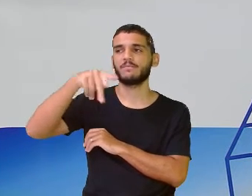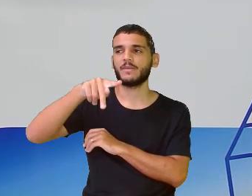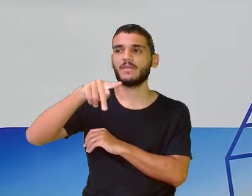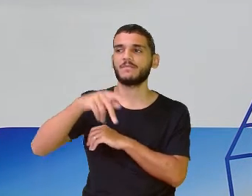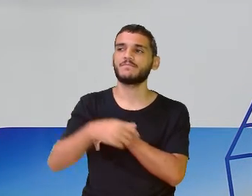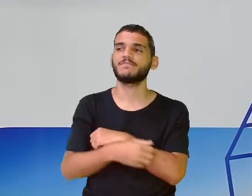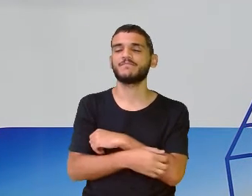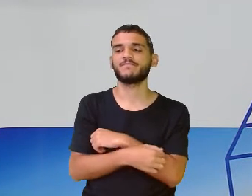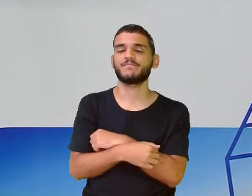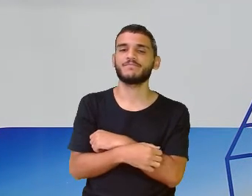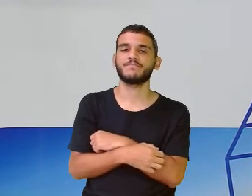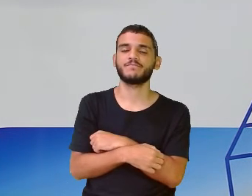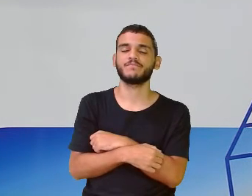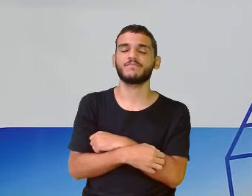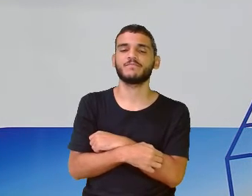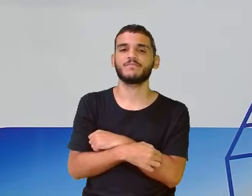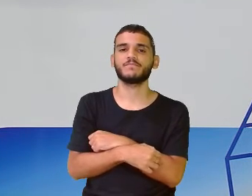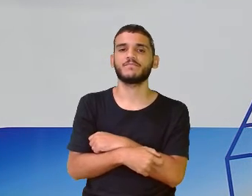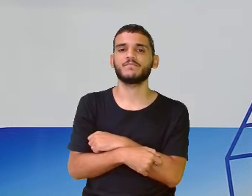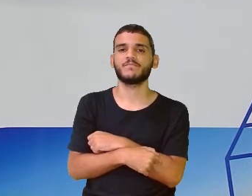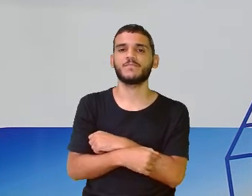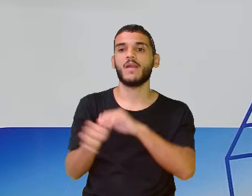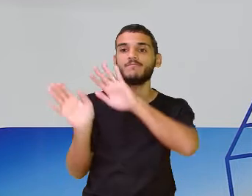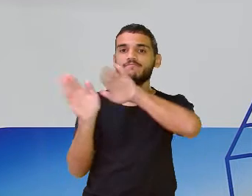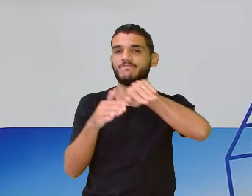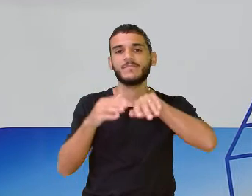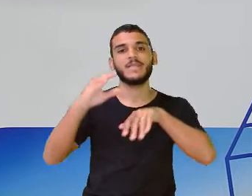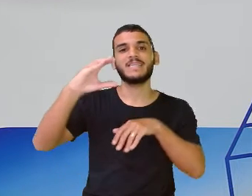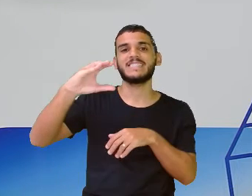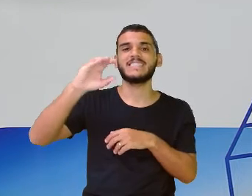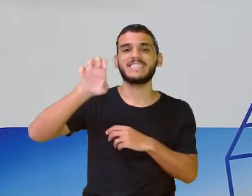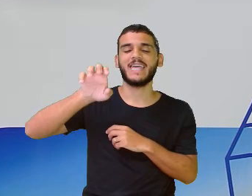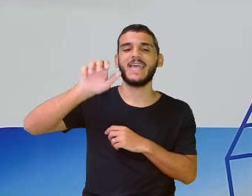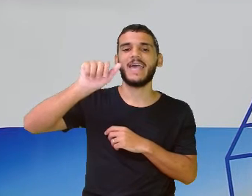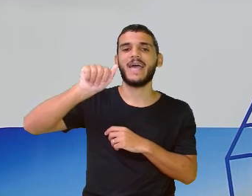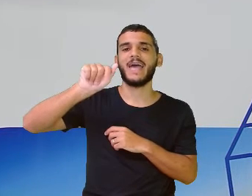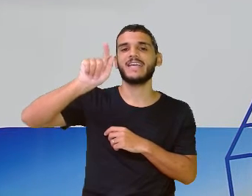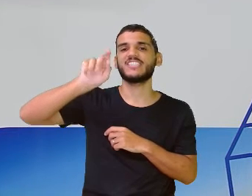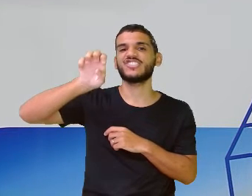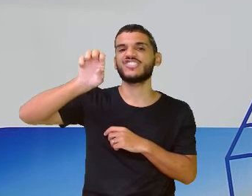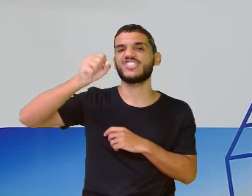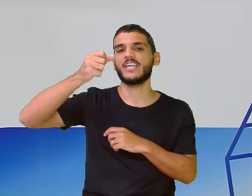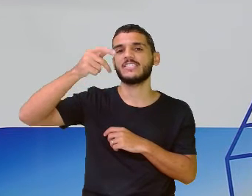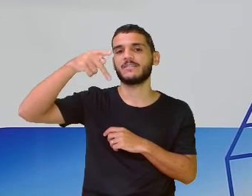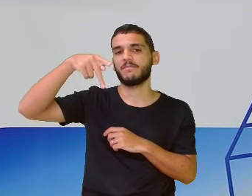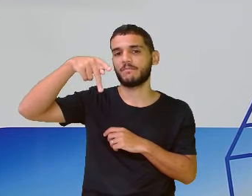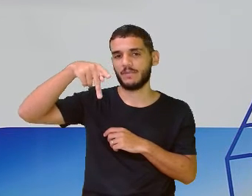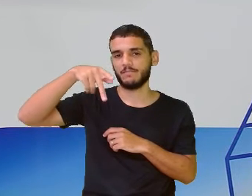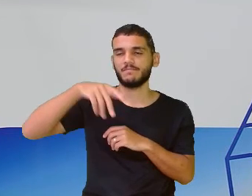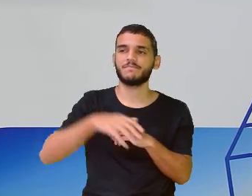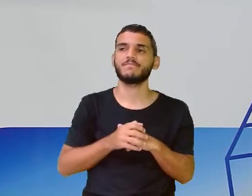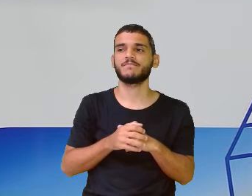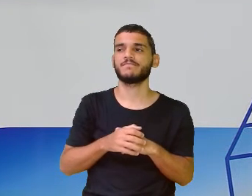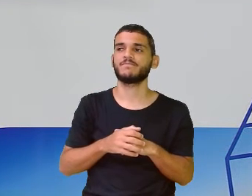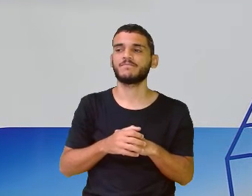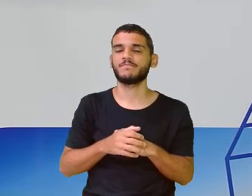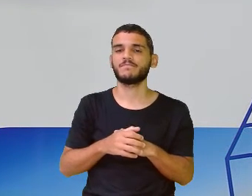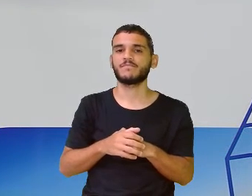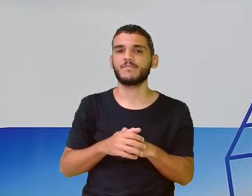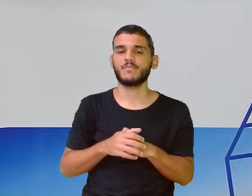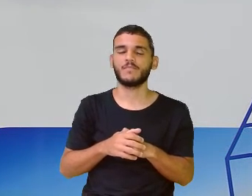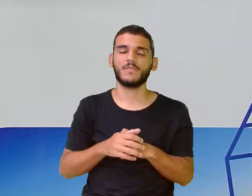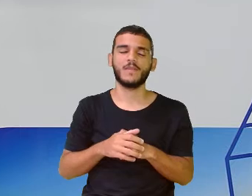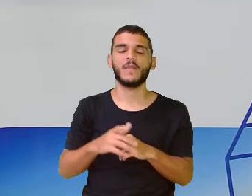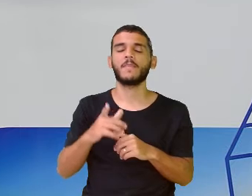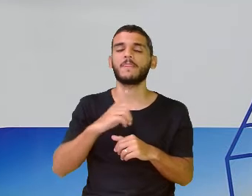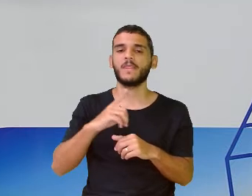você observou esse parênteses aqui com reticências. Nós já aprendemos sobre isso. Inclusive, algumas aulas que eu